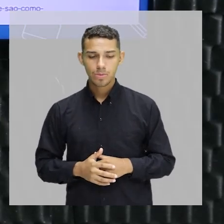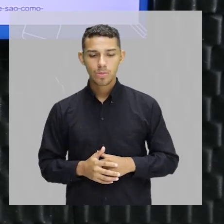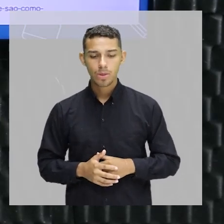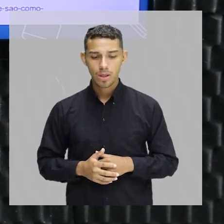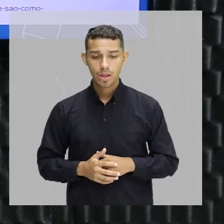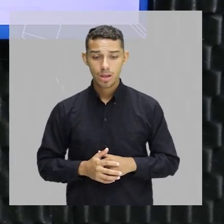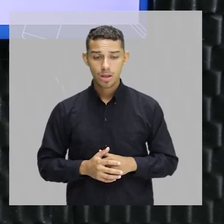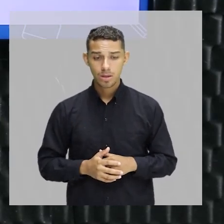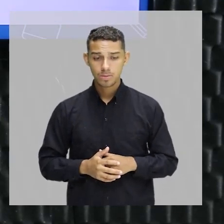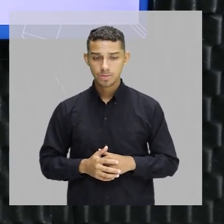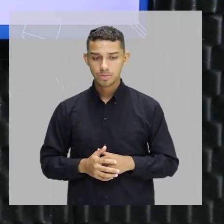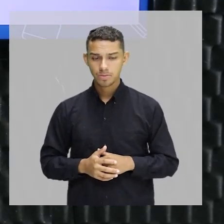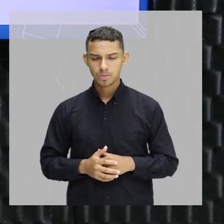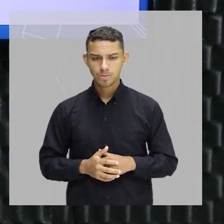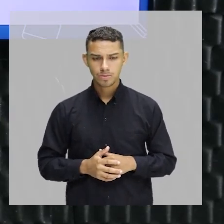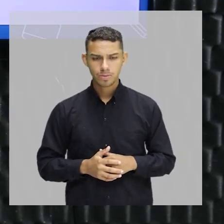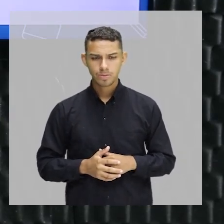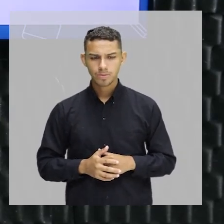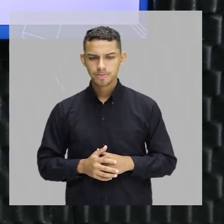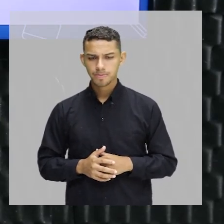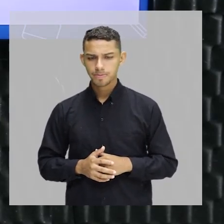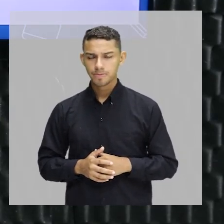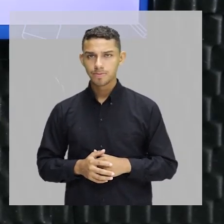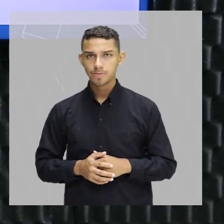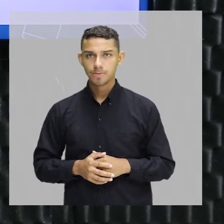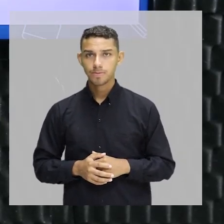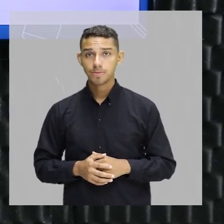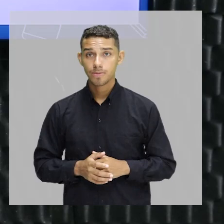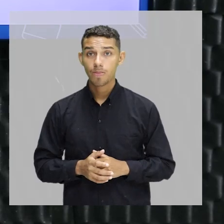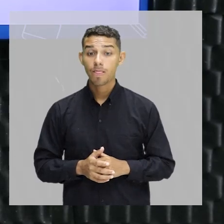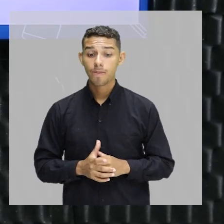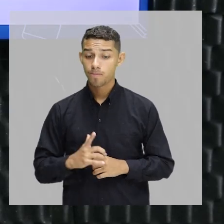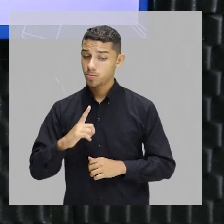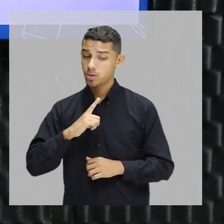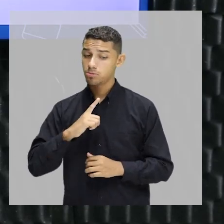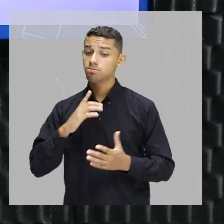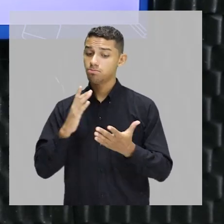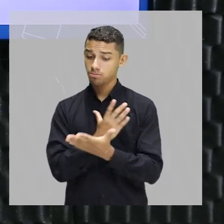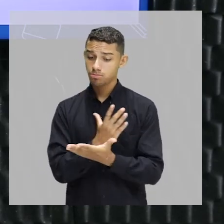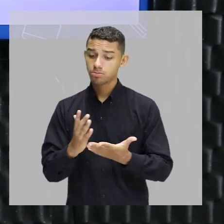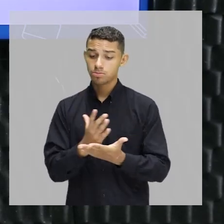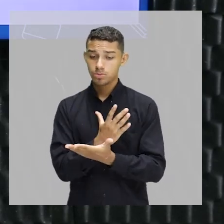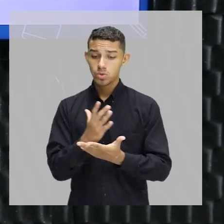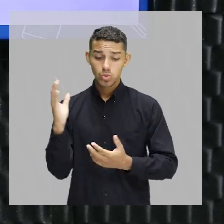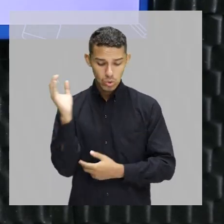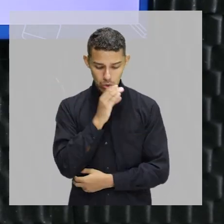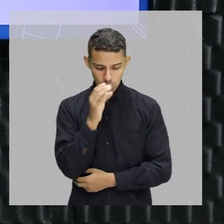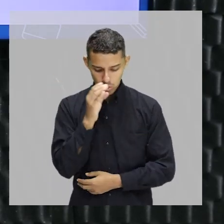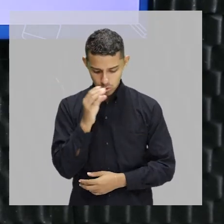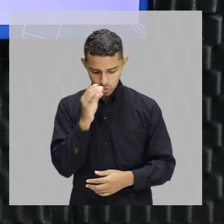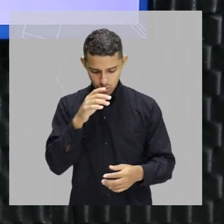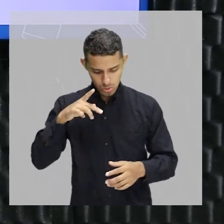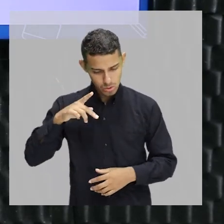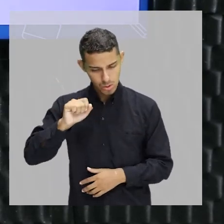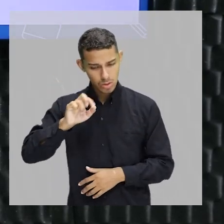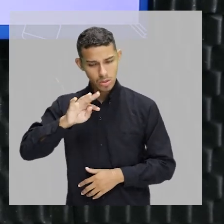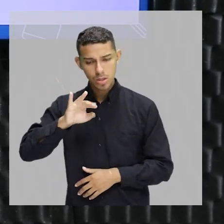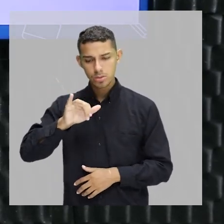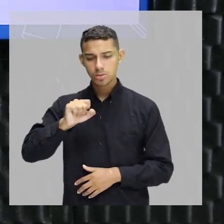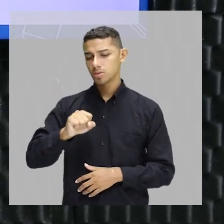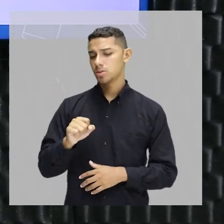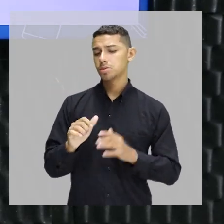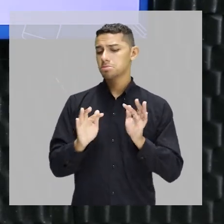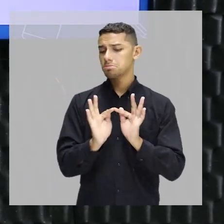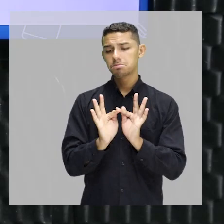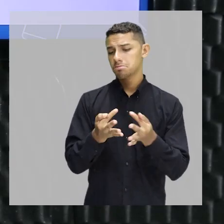Tá, ok? Bom, nós temos alguns aceleradores de partículas que são, né, simples geradores